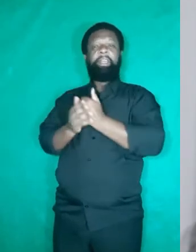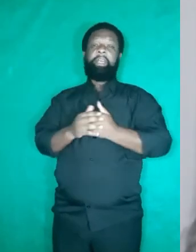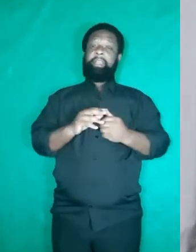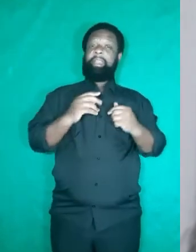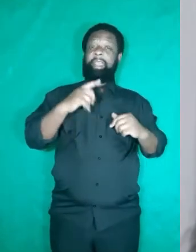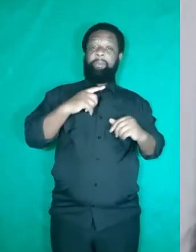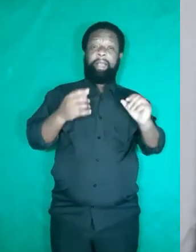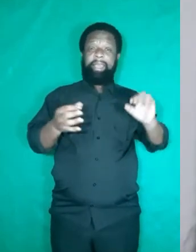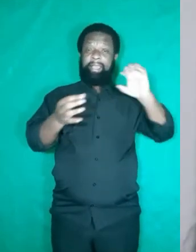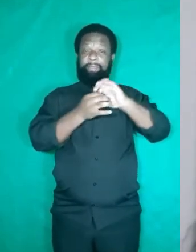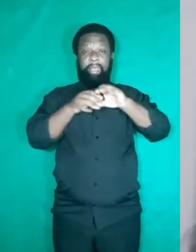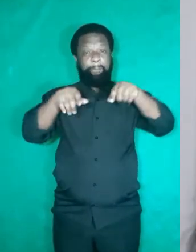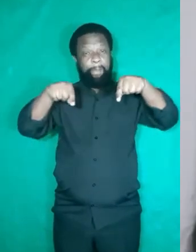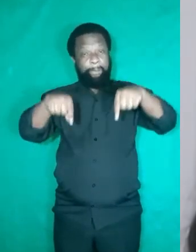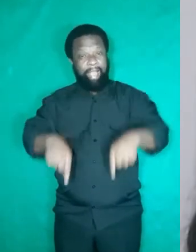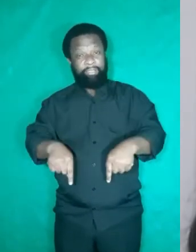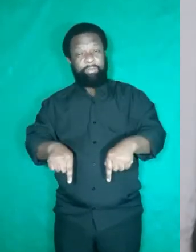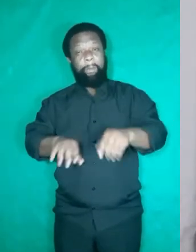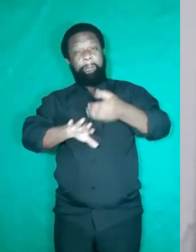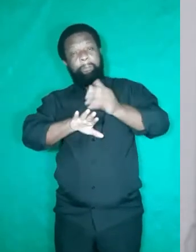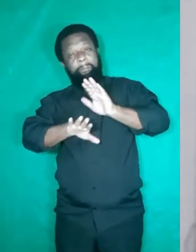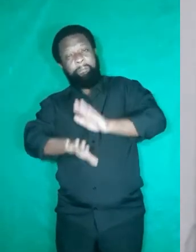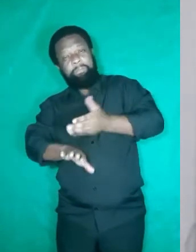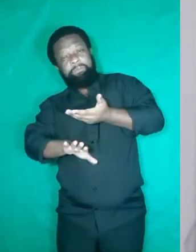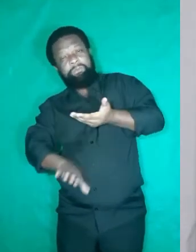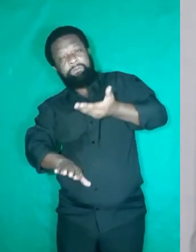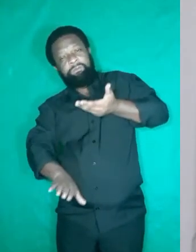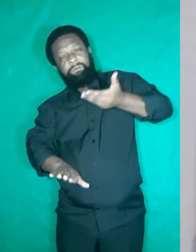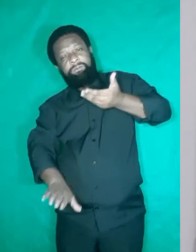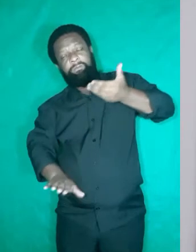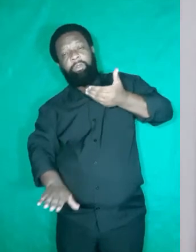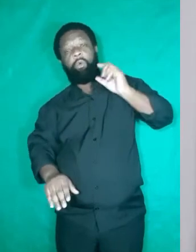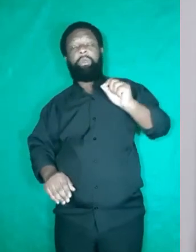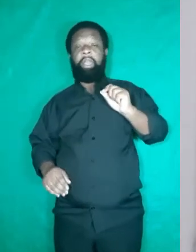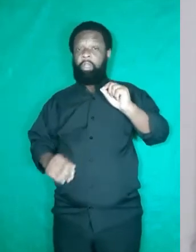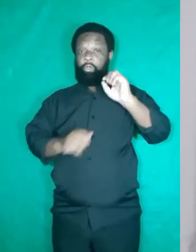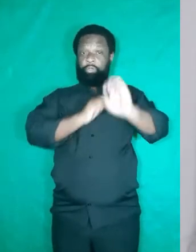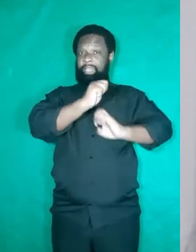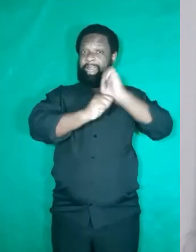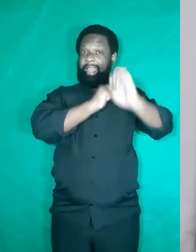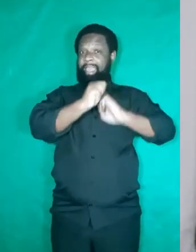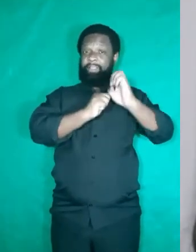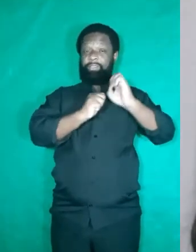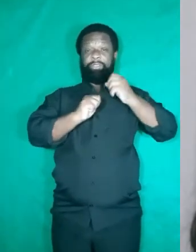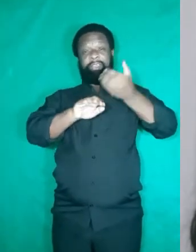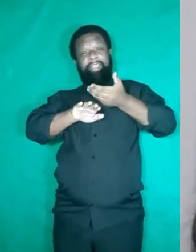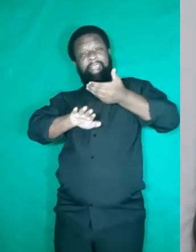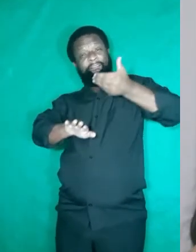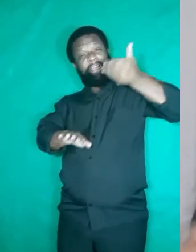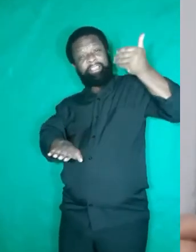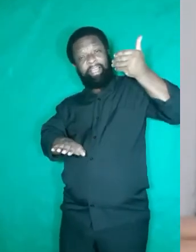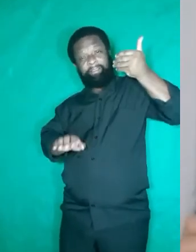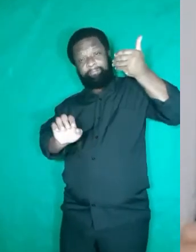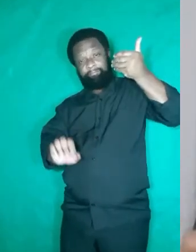se afastarem, ou seja, esses elétrons ligantes se afastam desses elétrons não ligantes. Então